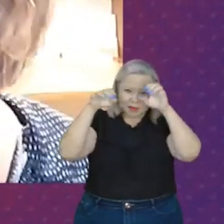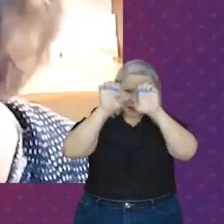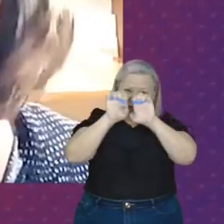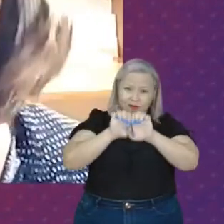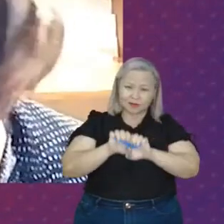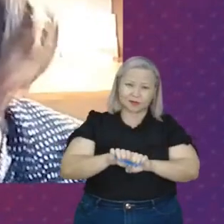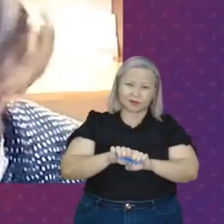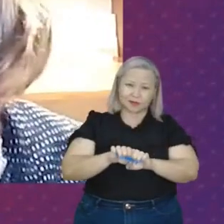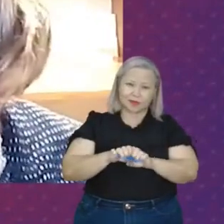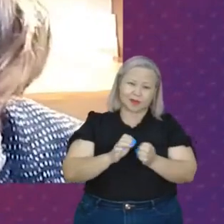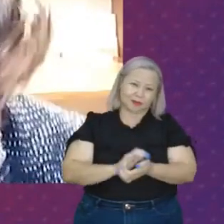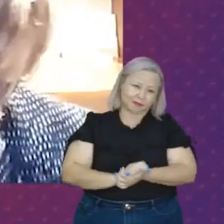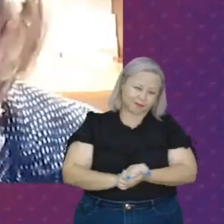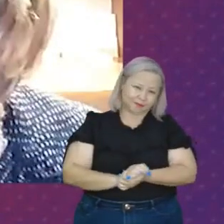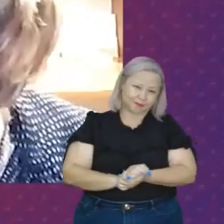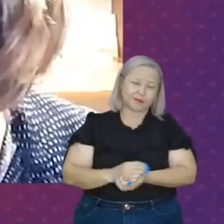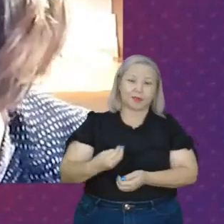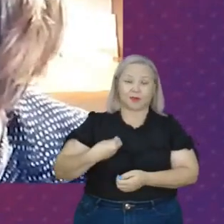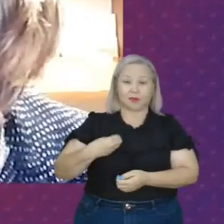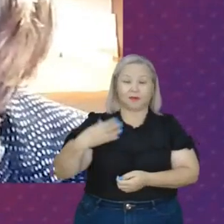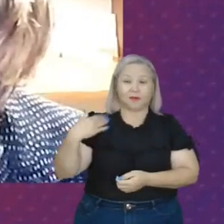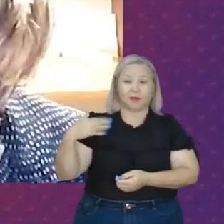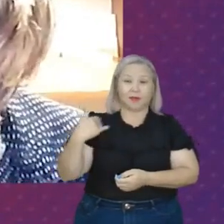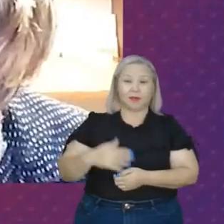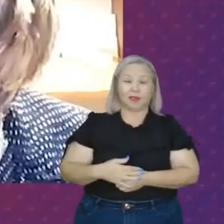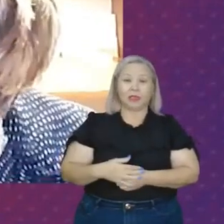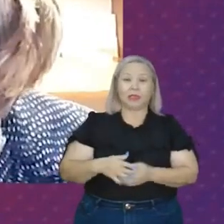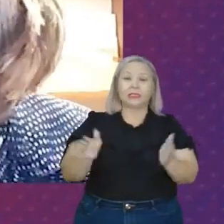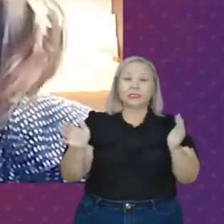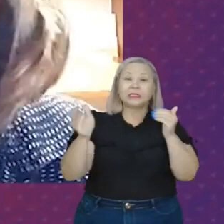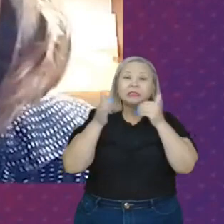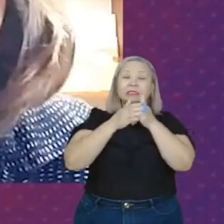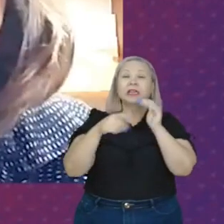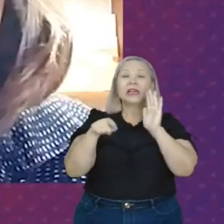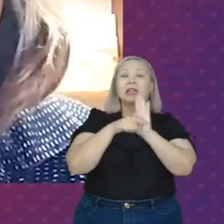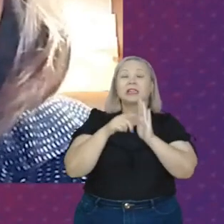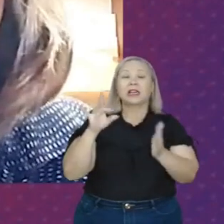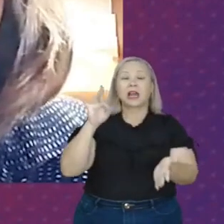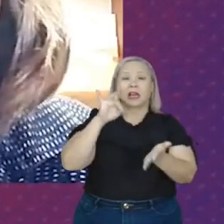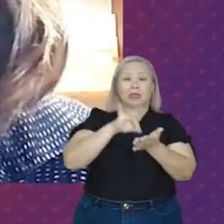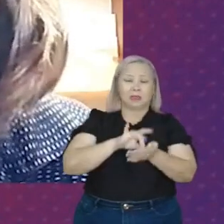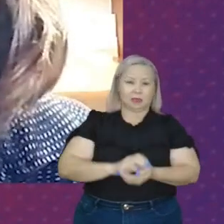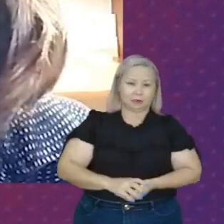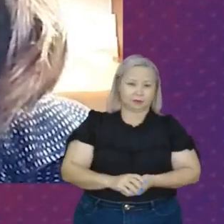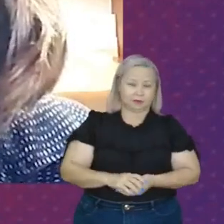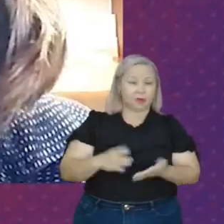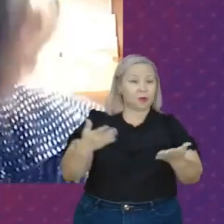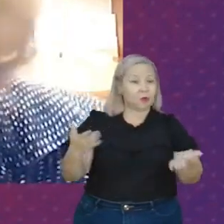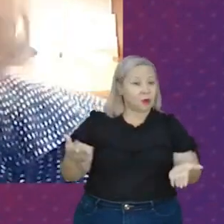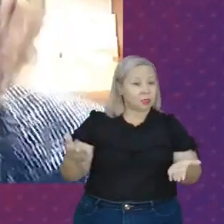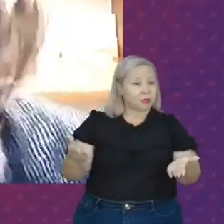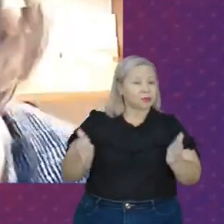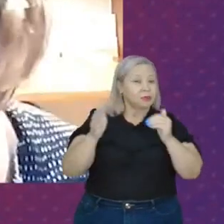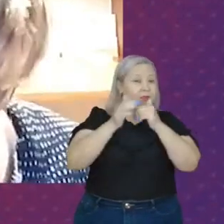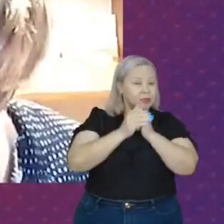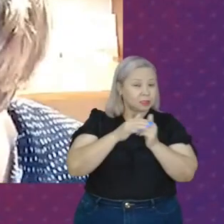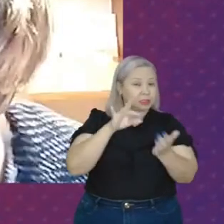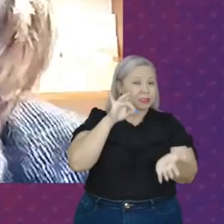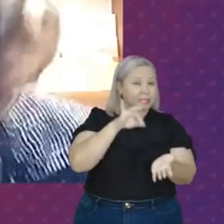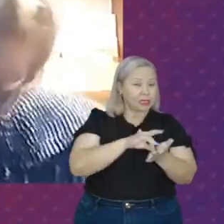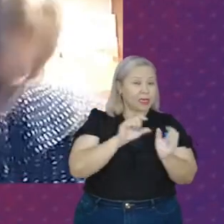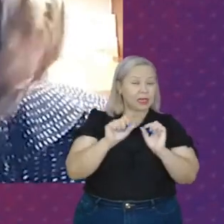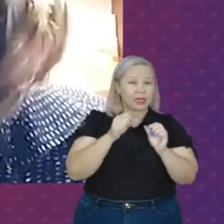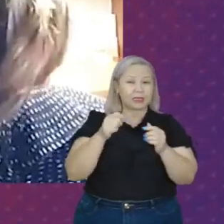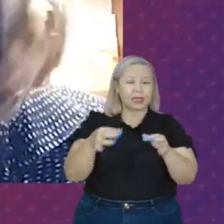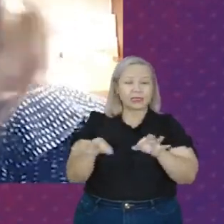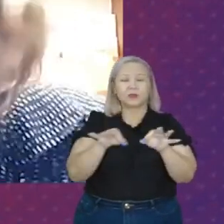negou à realidade. E quando se nega a realidade, se constrói uma pós-verdade, ou